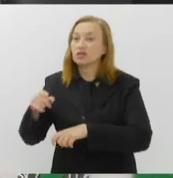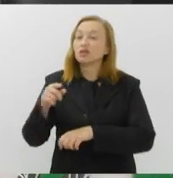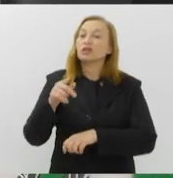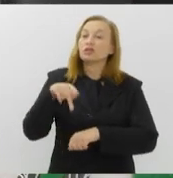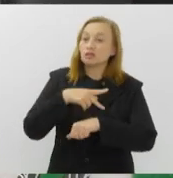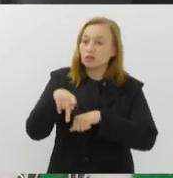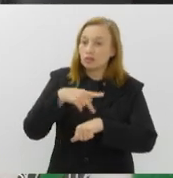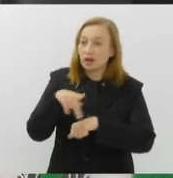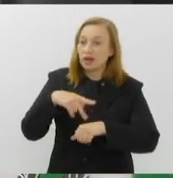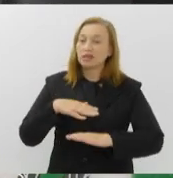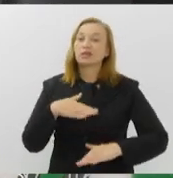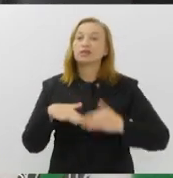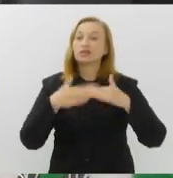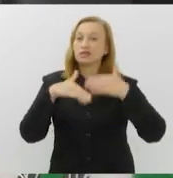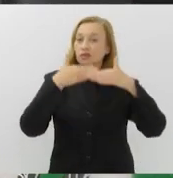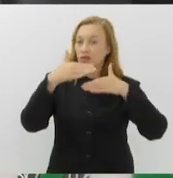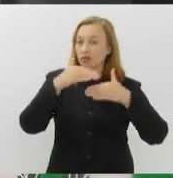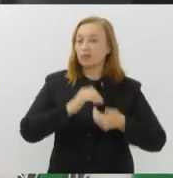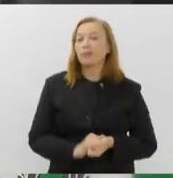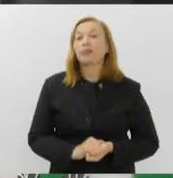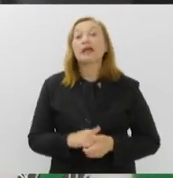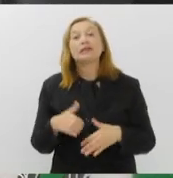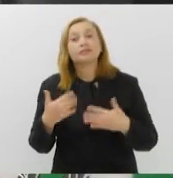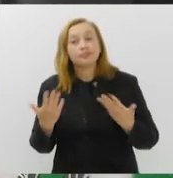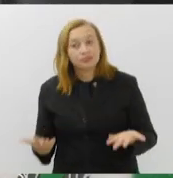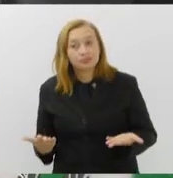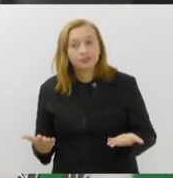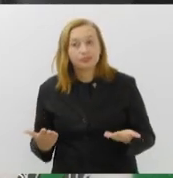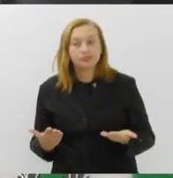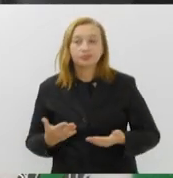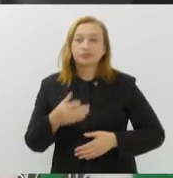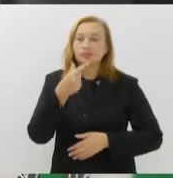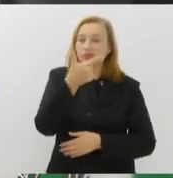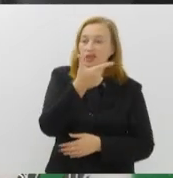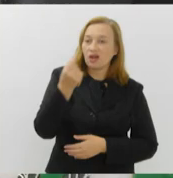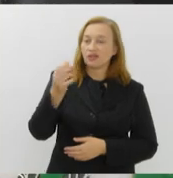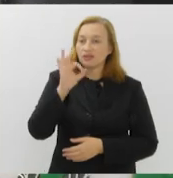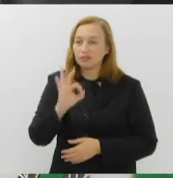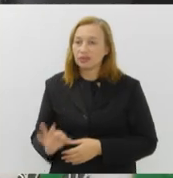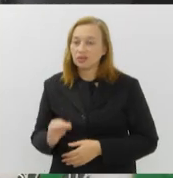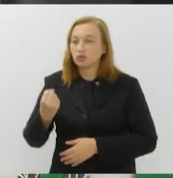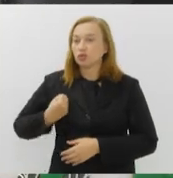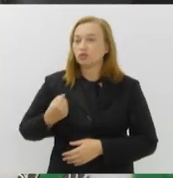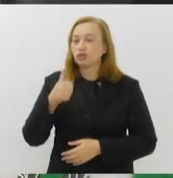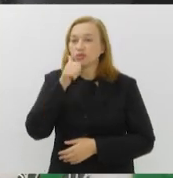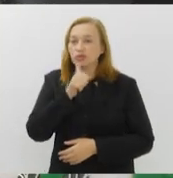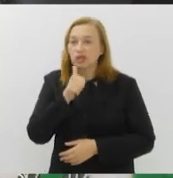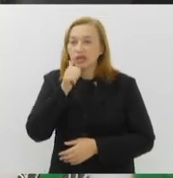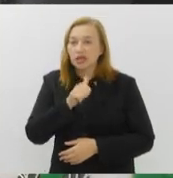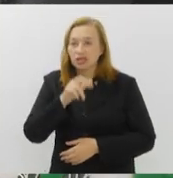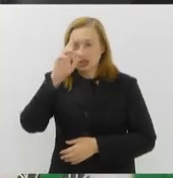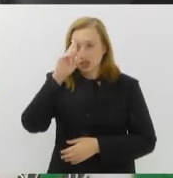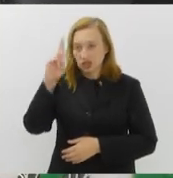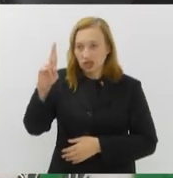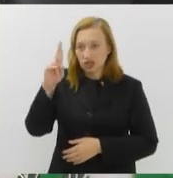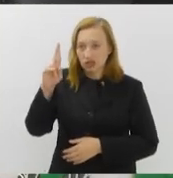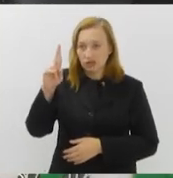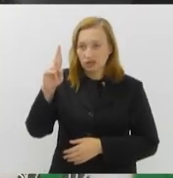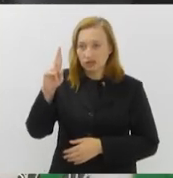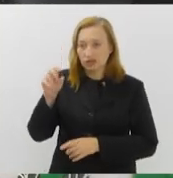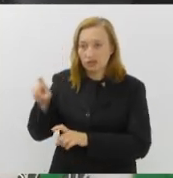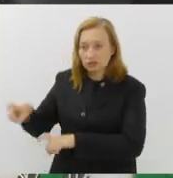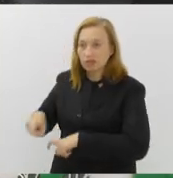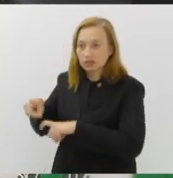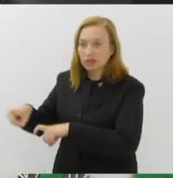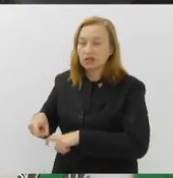em desenvolvimento. No entanto, chegam a 20% o número de mulheres proprietárias de áreas de plantação, ou